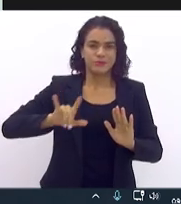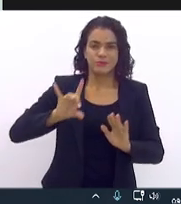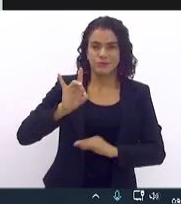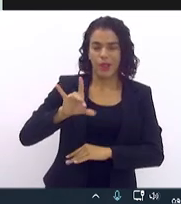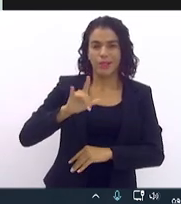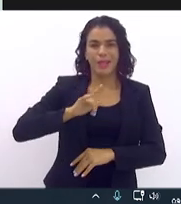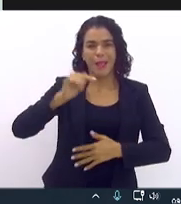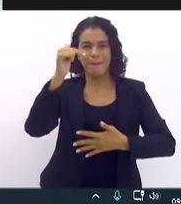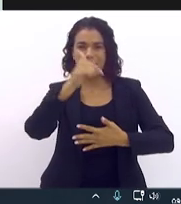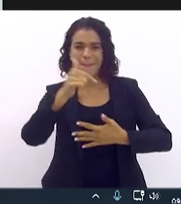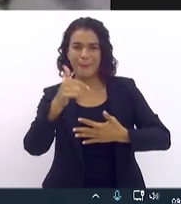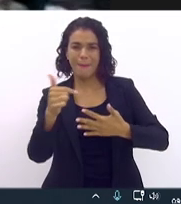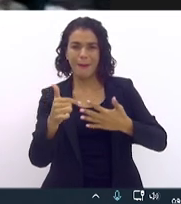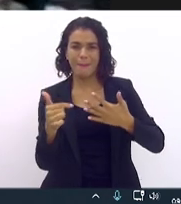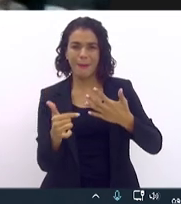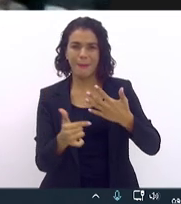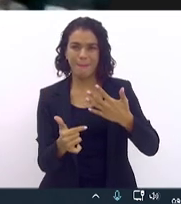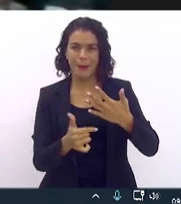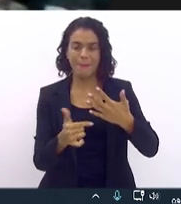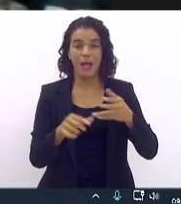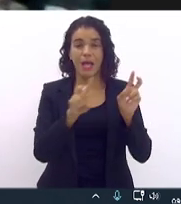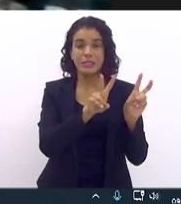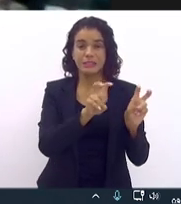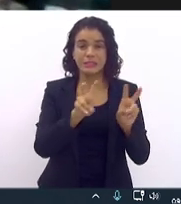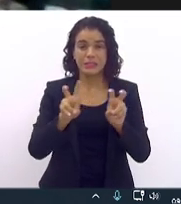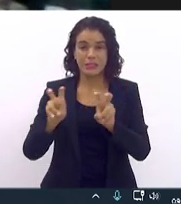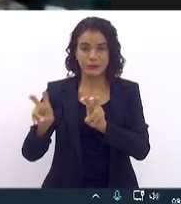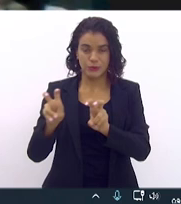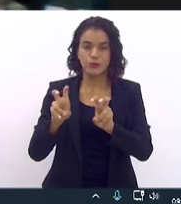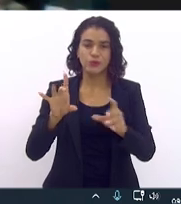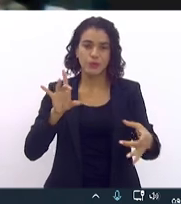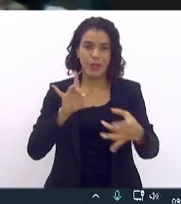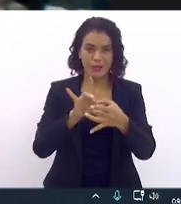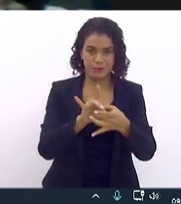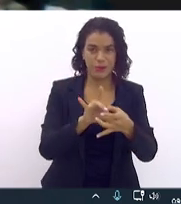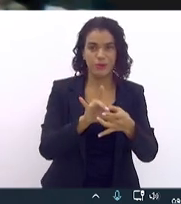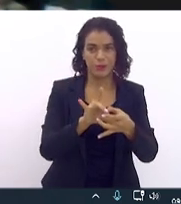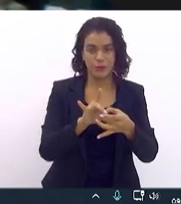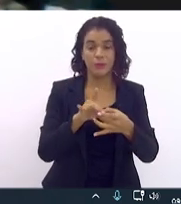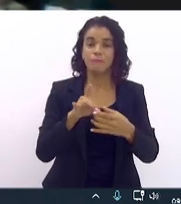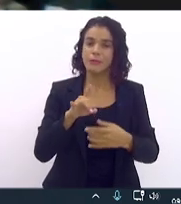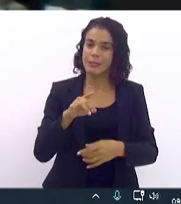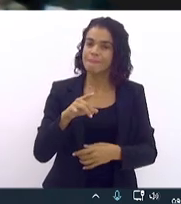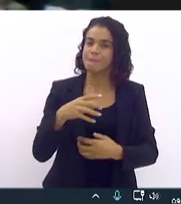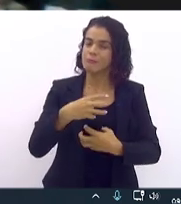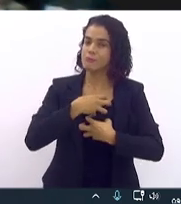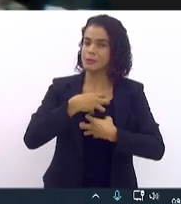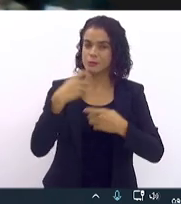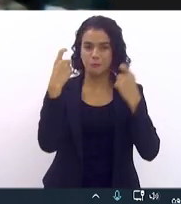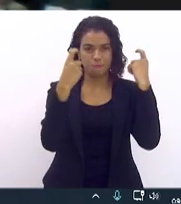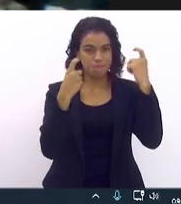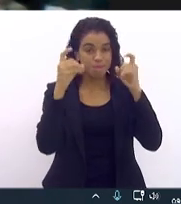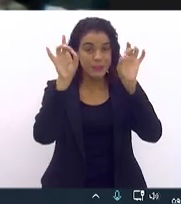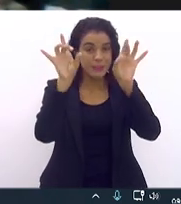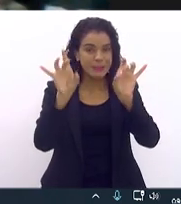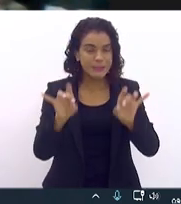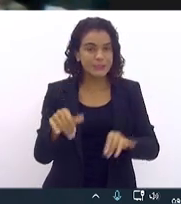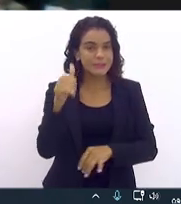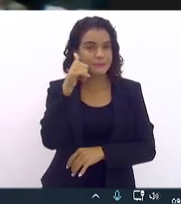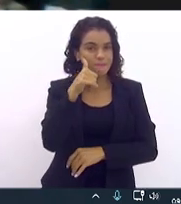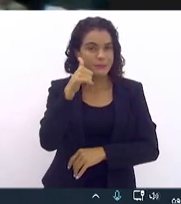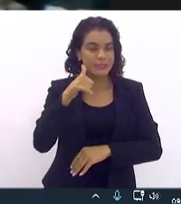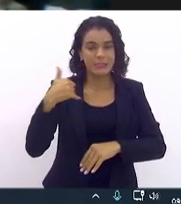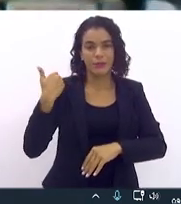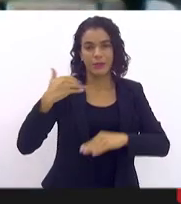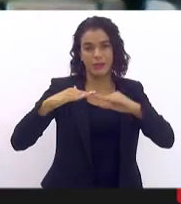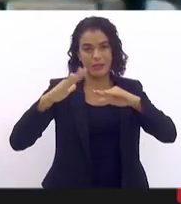existe uma gama de outros assuntos que estão relacionados, dos quais me preocupam bastante, em especial com meninas